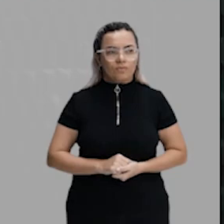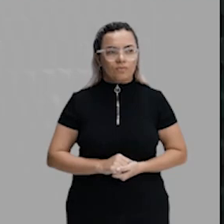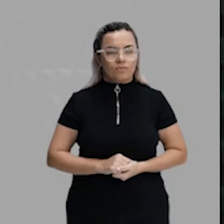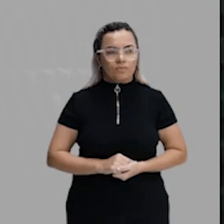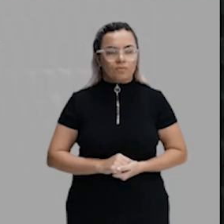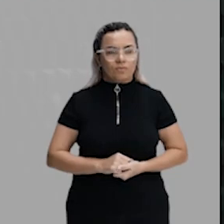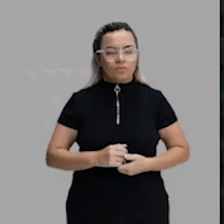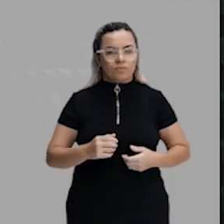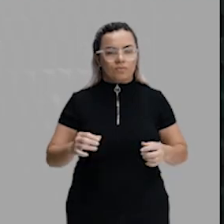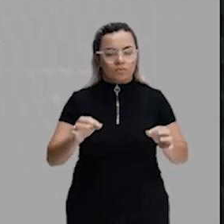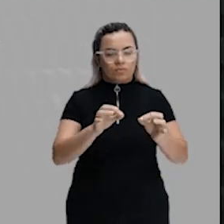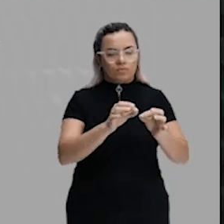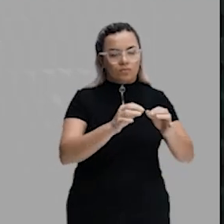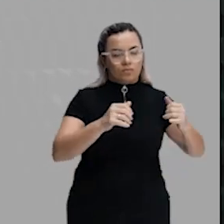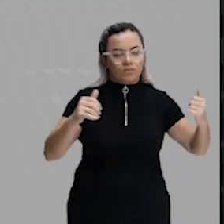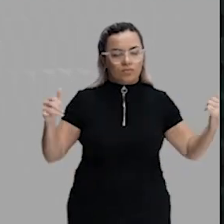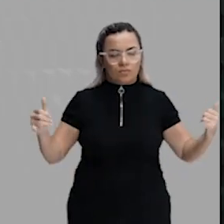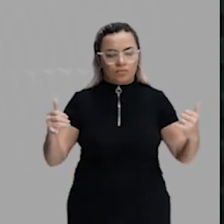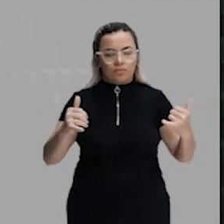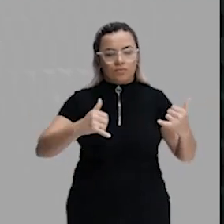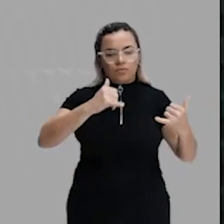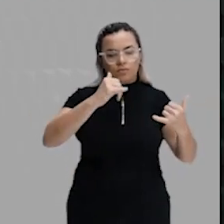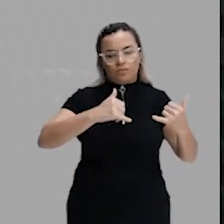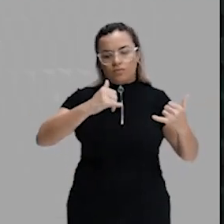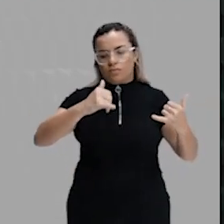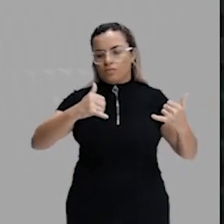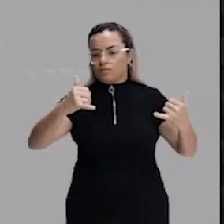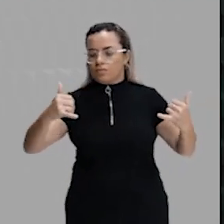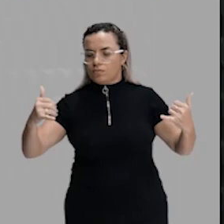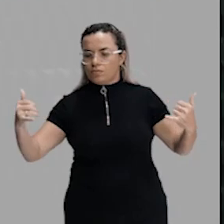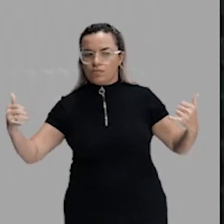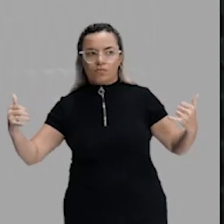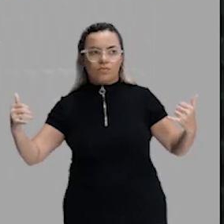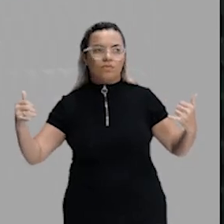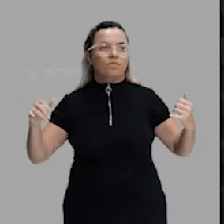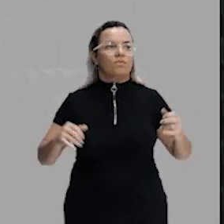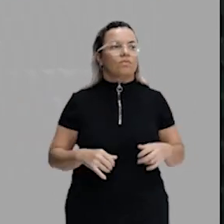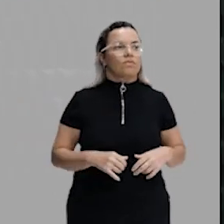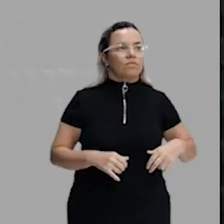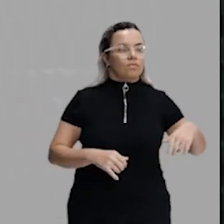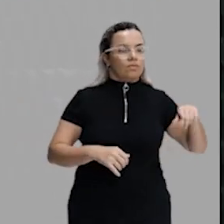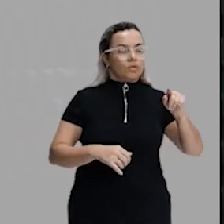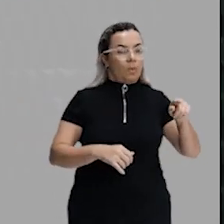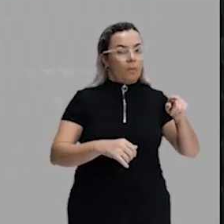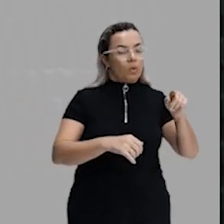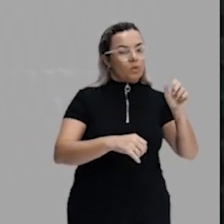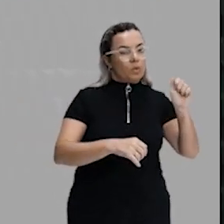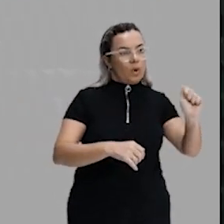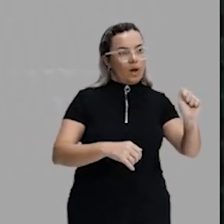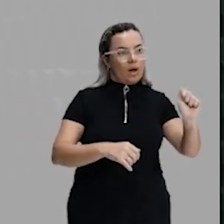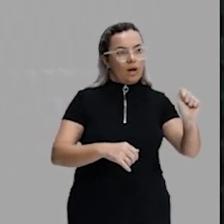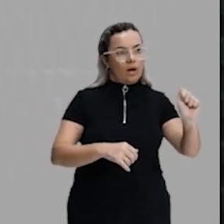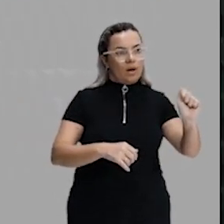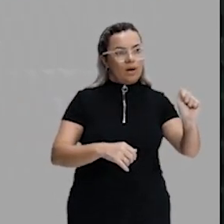a um resistor, que é o ponto A, que é o B,